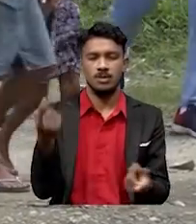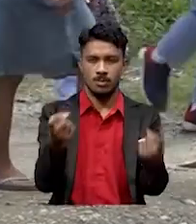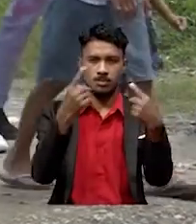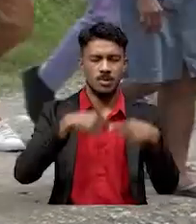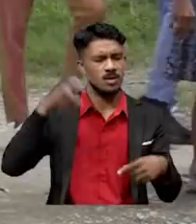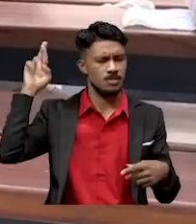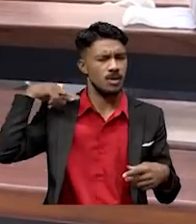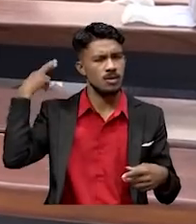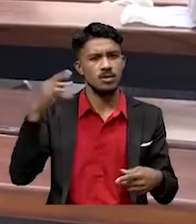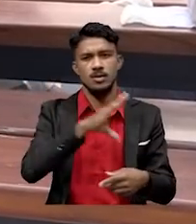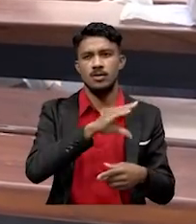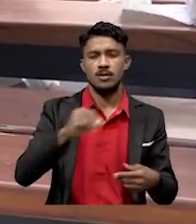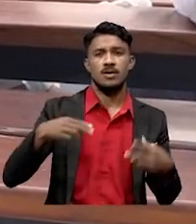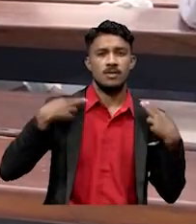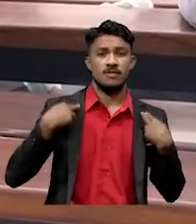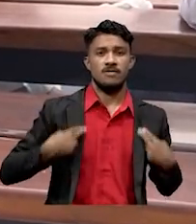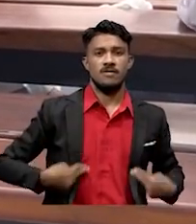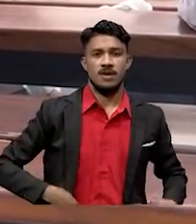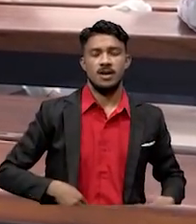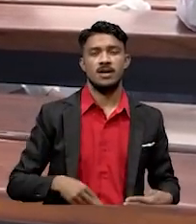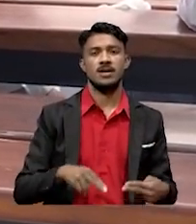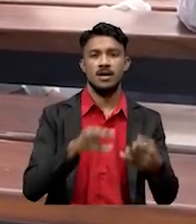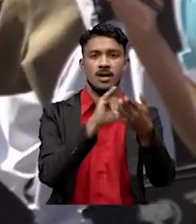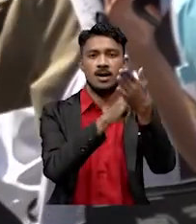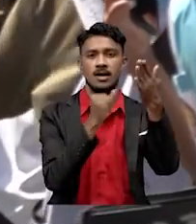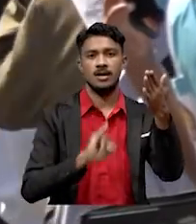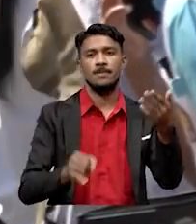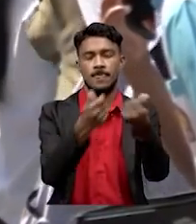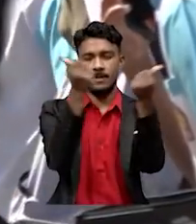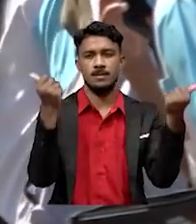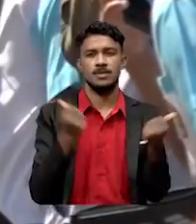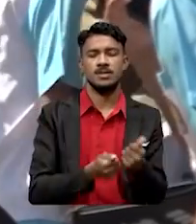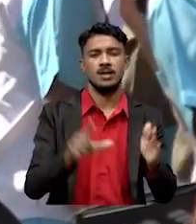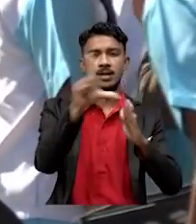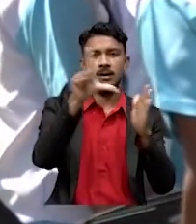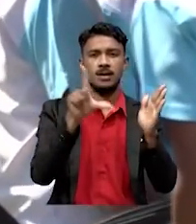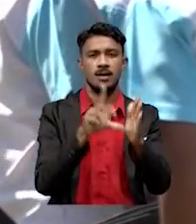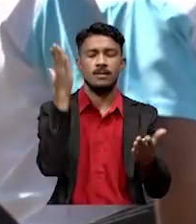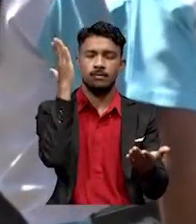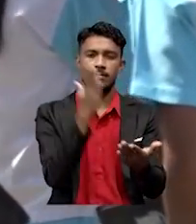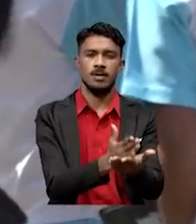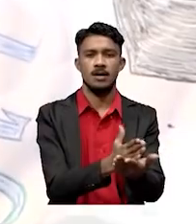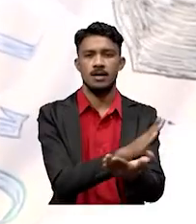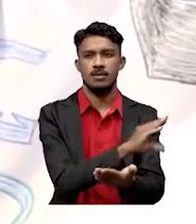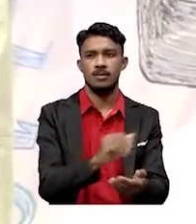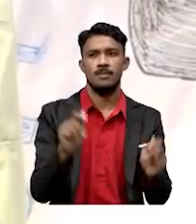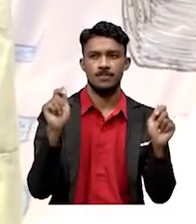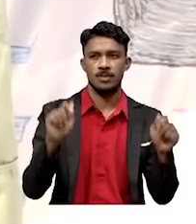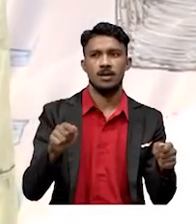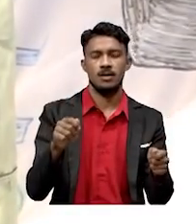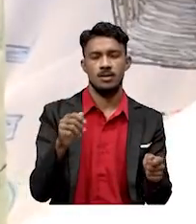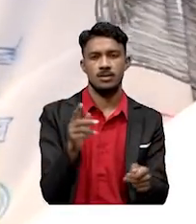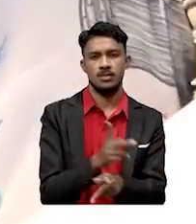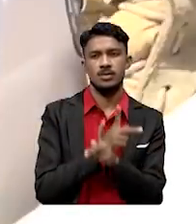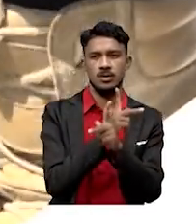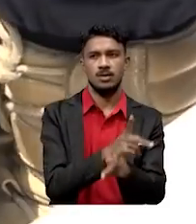faru atribut arte marciais dinia ke, tuirlei, bandu, temperamento prato bele, asigura